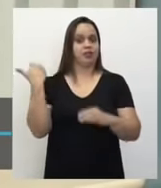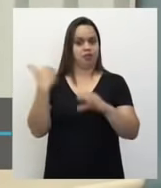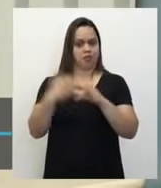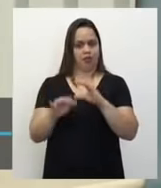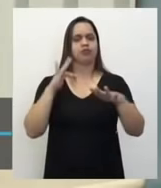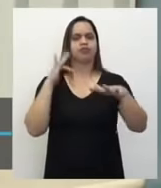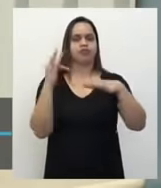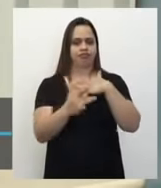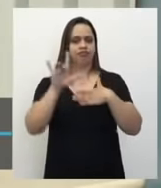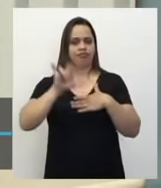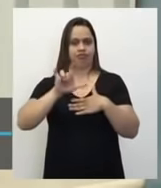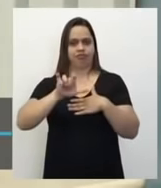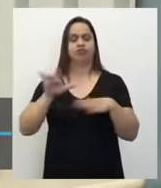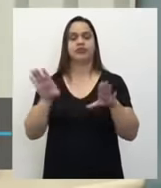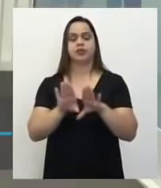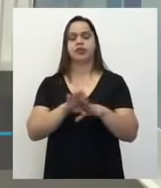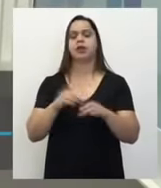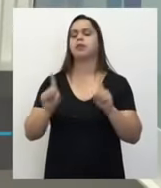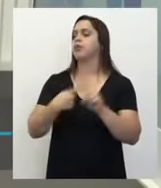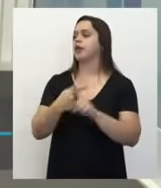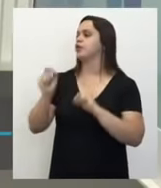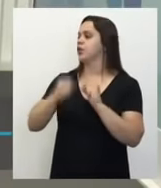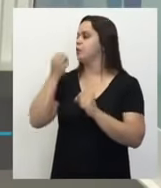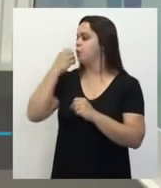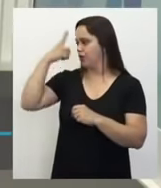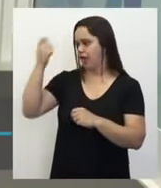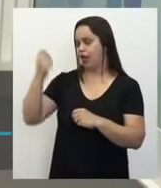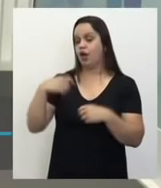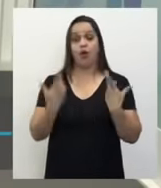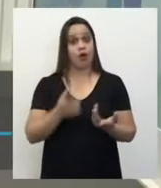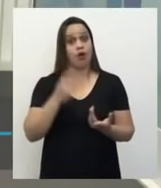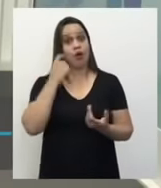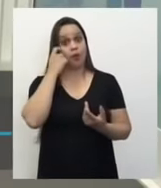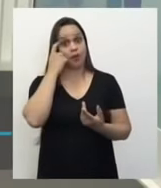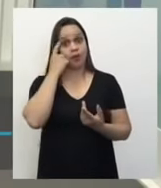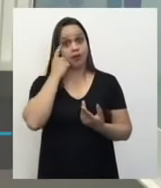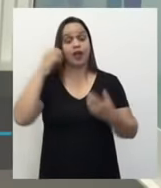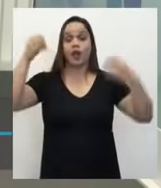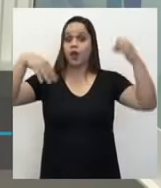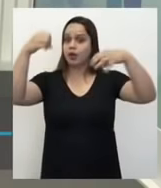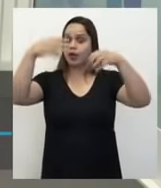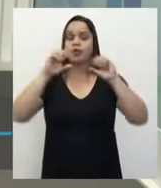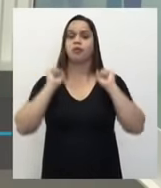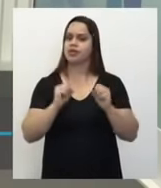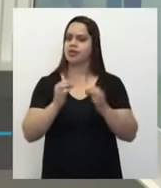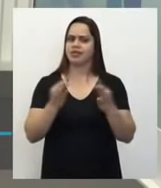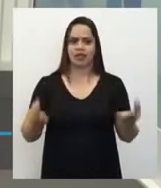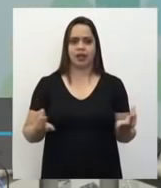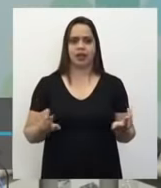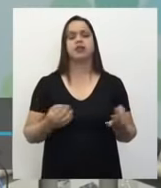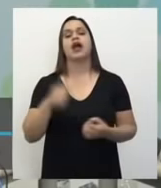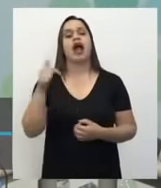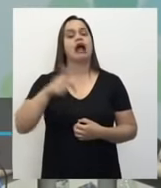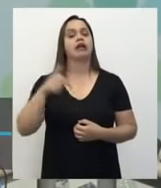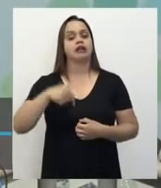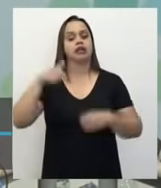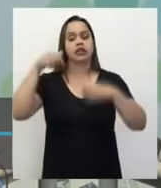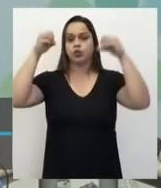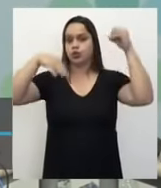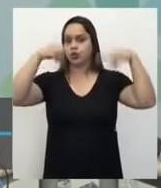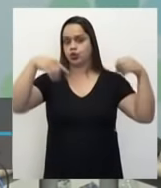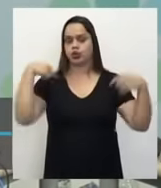Eu no CMSP. O que mais, professora, de boas ideias? Olha, os esquemas de iluminação podem ser bem simples, né? Aqui mesmo no estúdio que nós estamos, né?